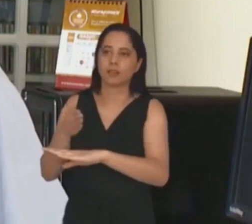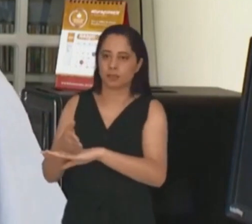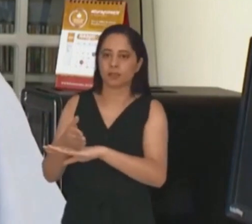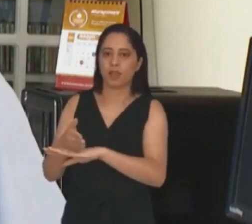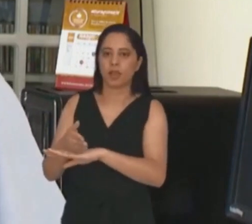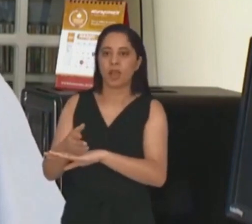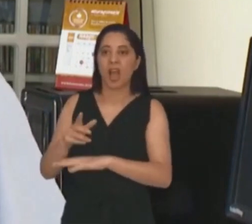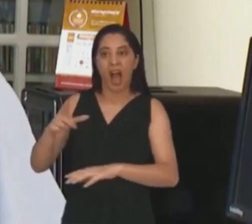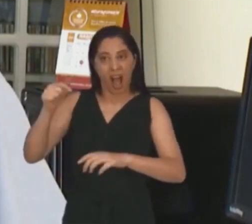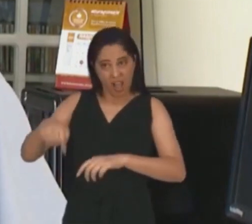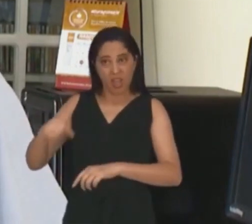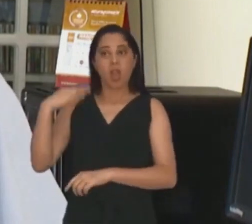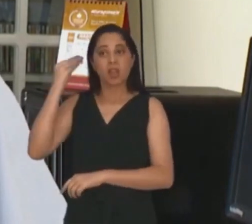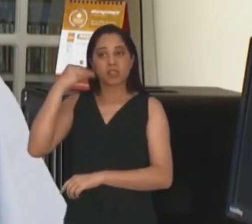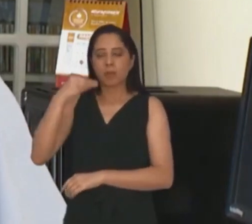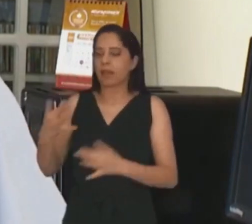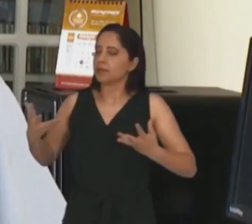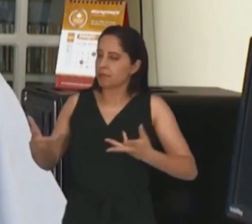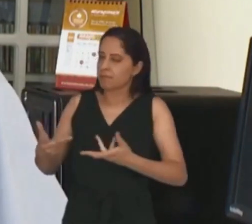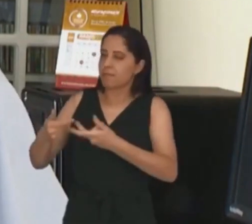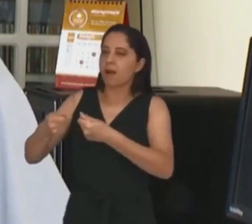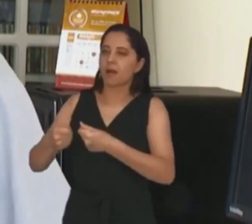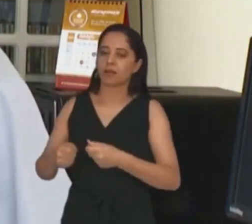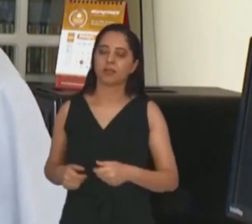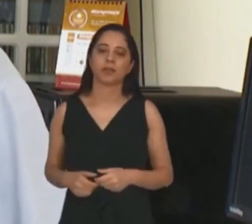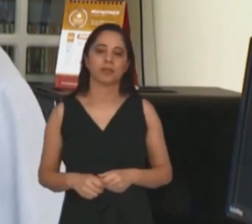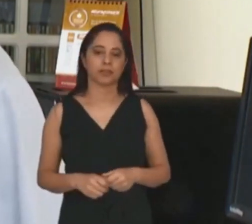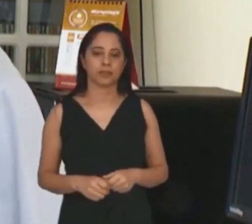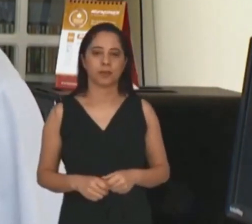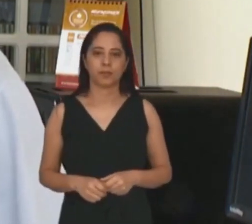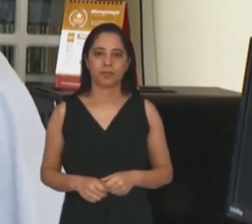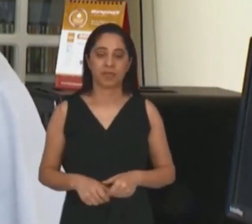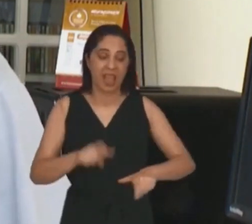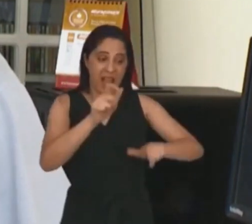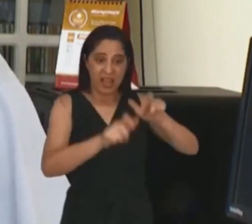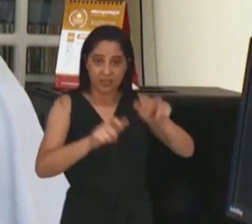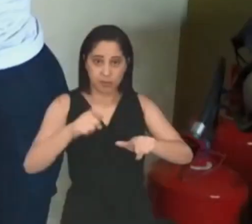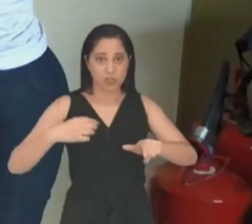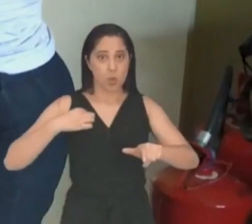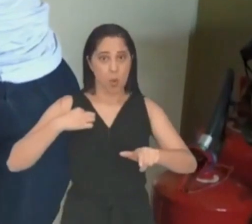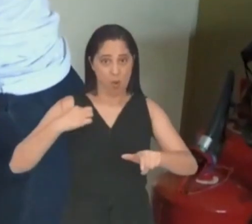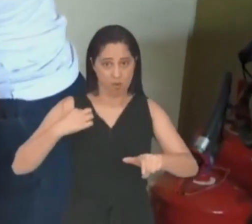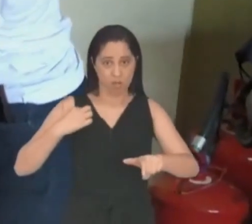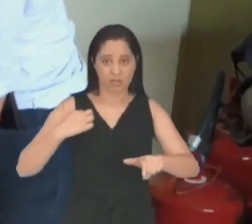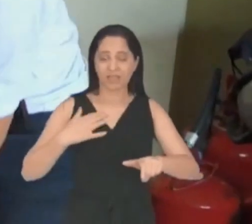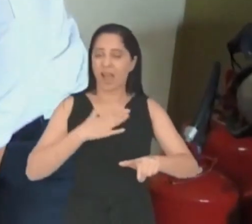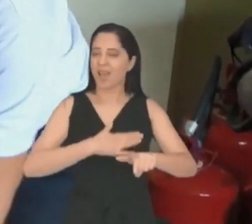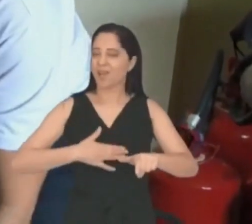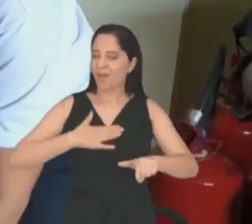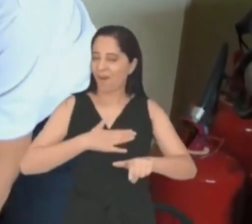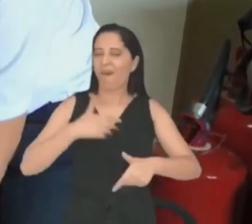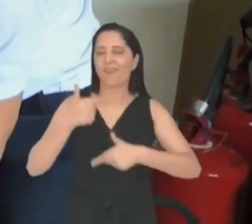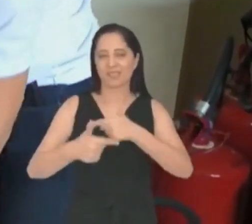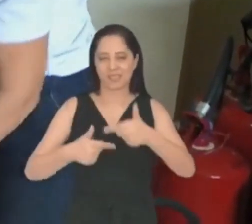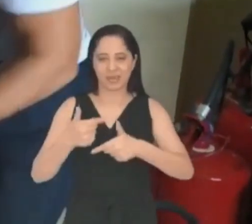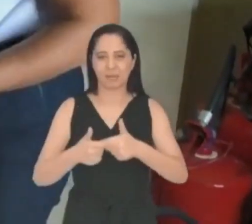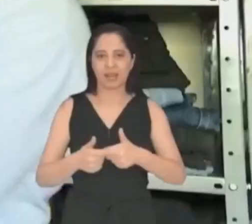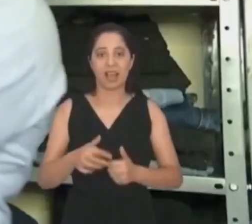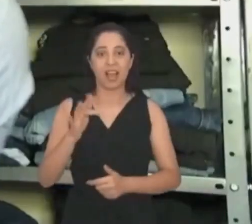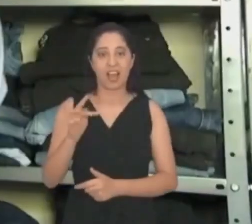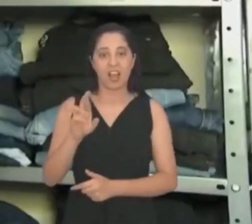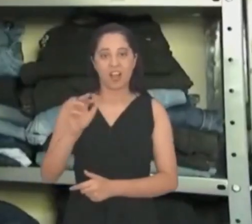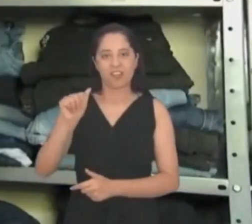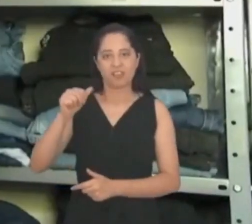faz parte da lei. E aqui a gente tem tido experiências fantásticas com os nossos voluntários. E quem é voluntário aqui na AMA